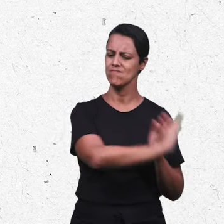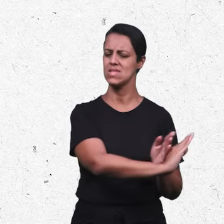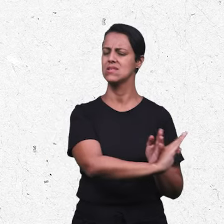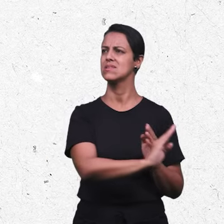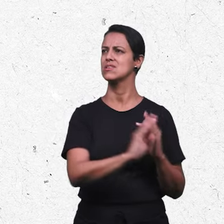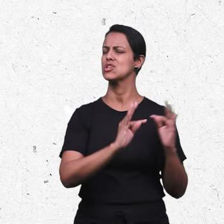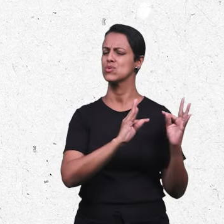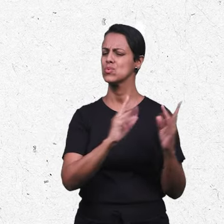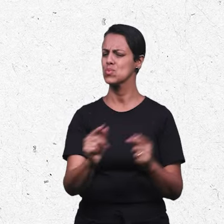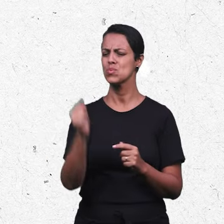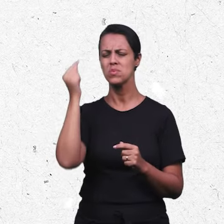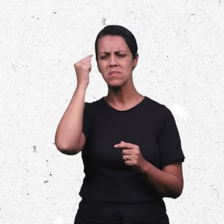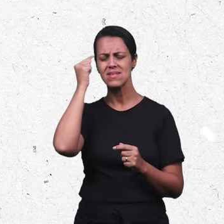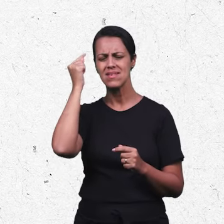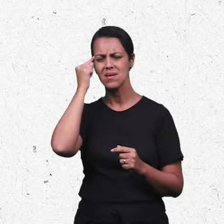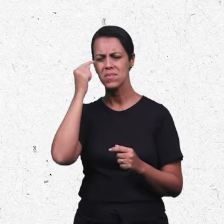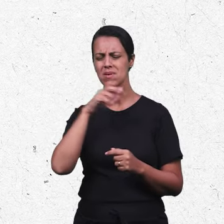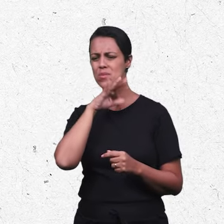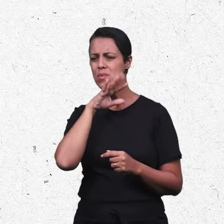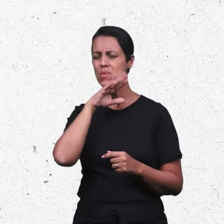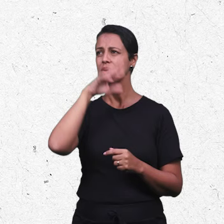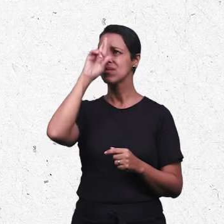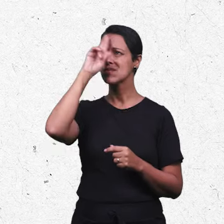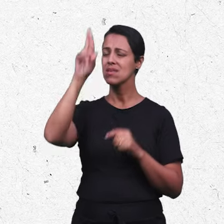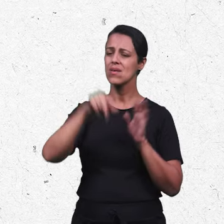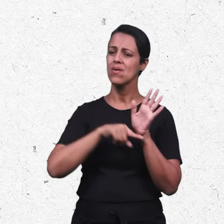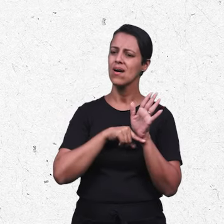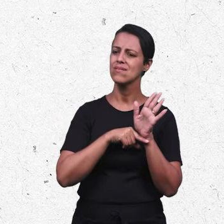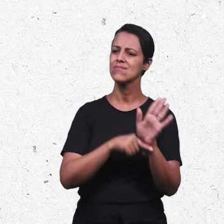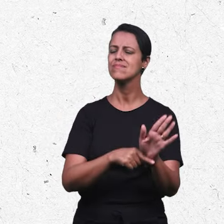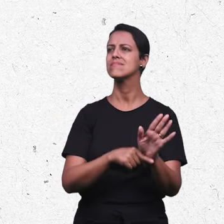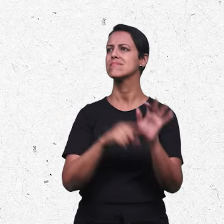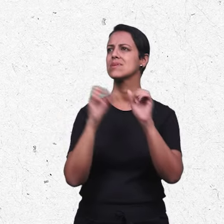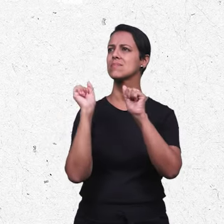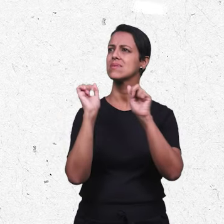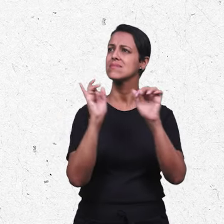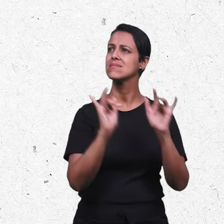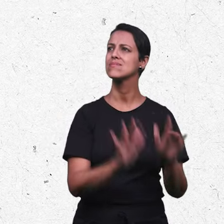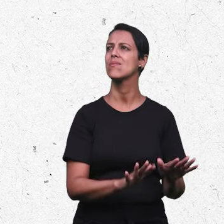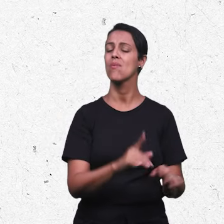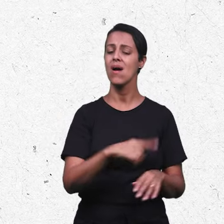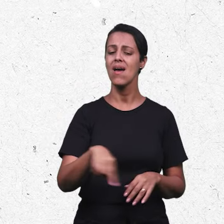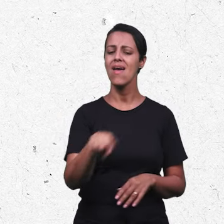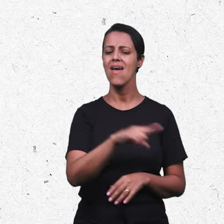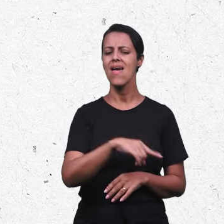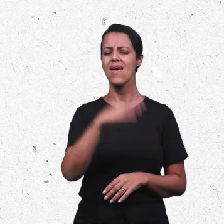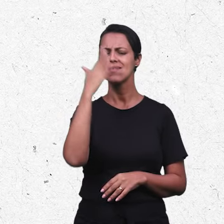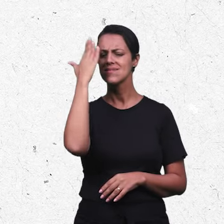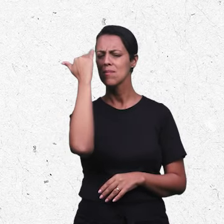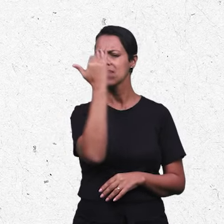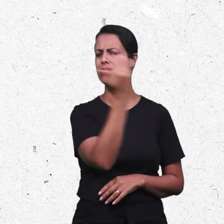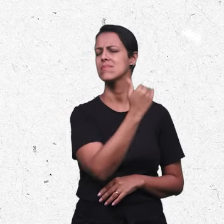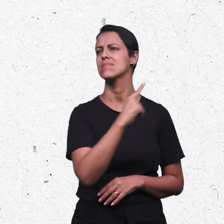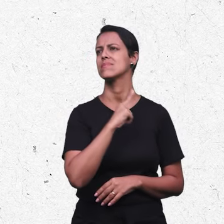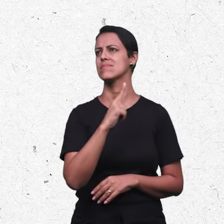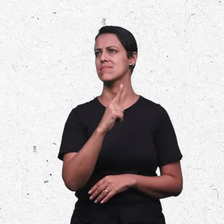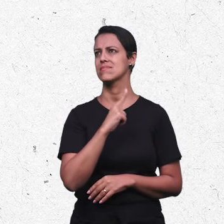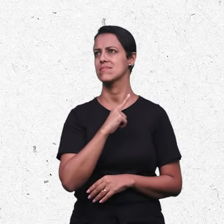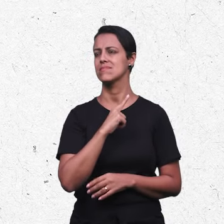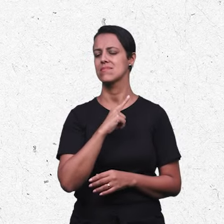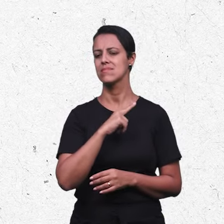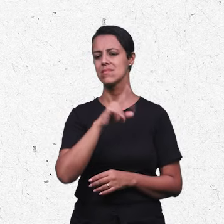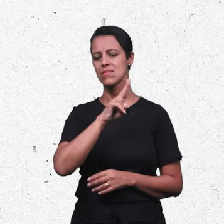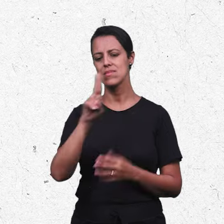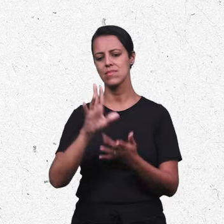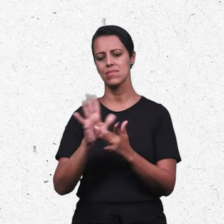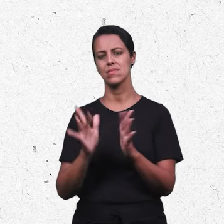todos os males pensamentos senhor tudo aquilo que não vem do teu santo espírito posso estar abençoando meu pai dando sabedoria a eles Senhor possa estar